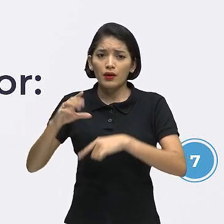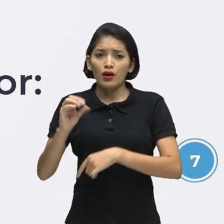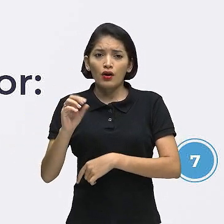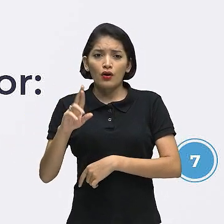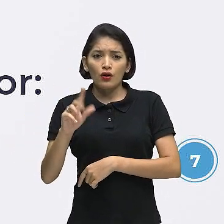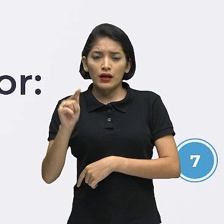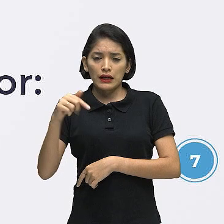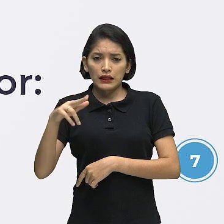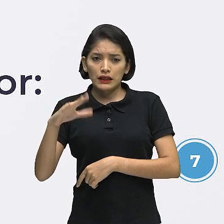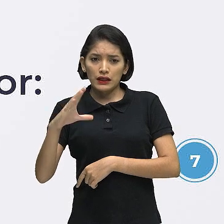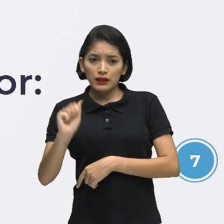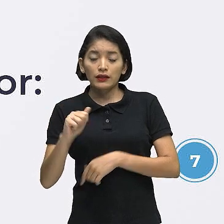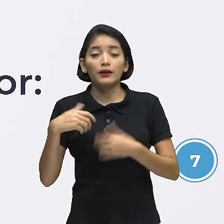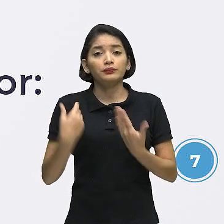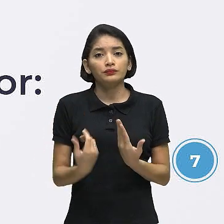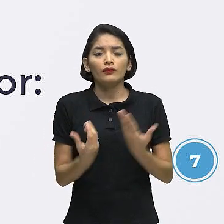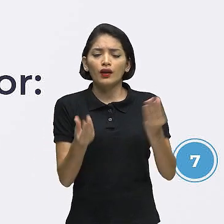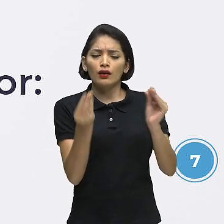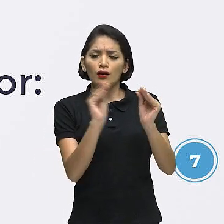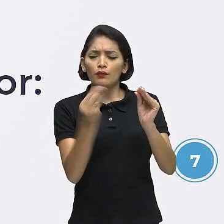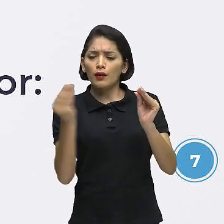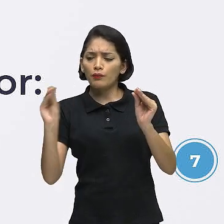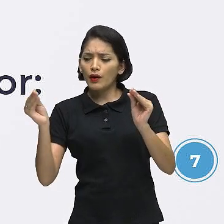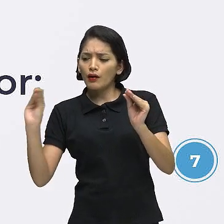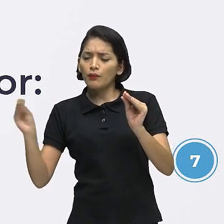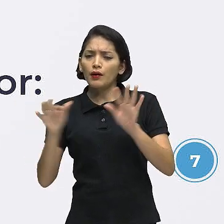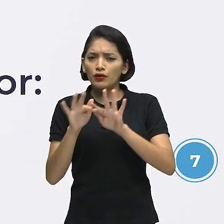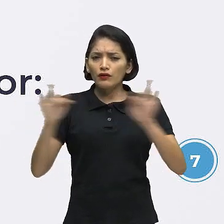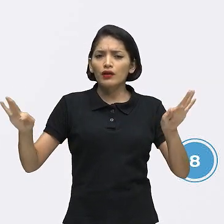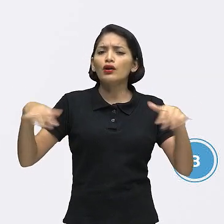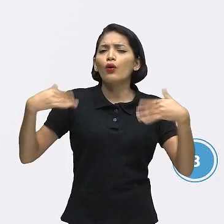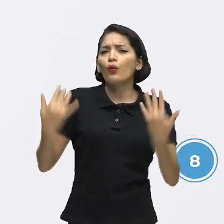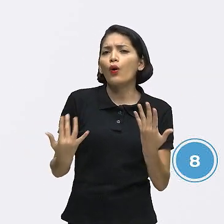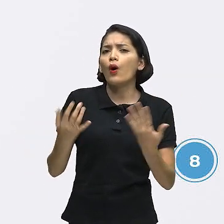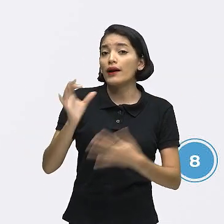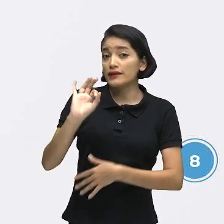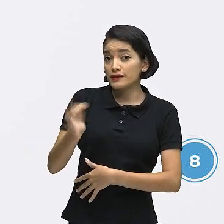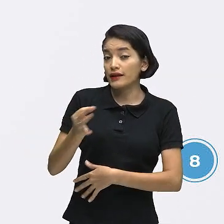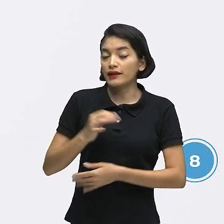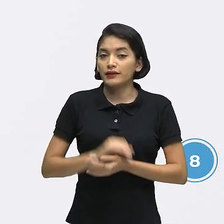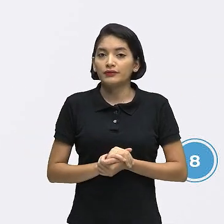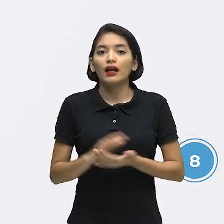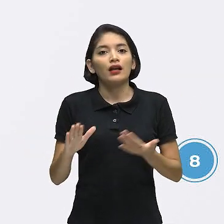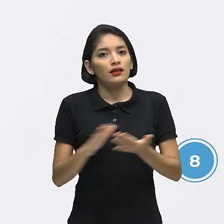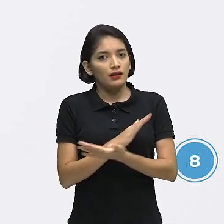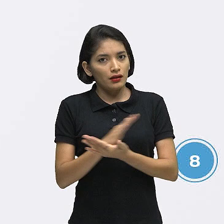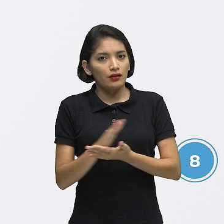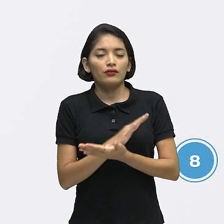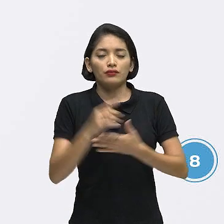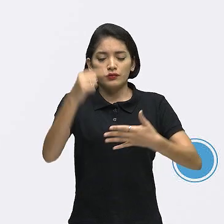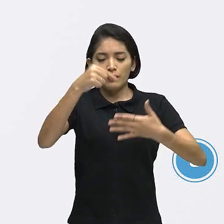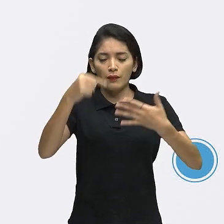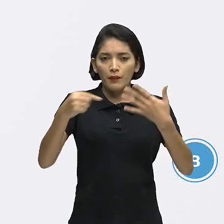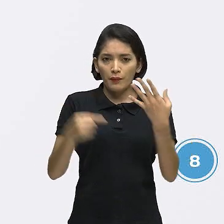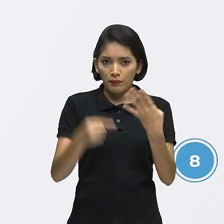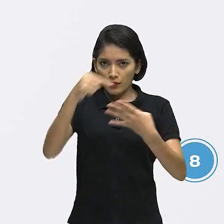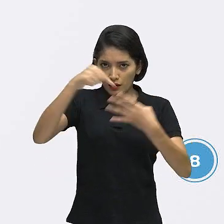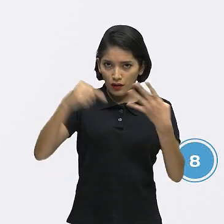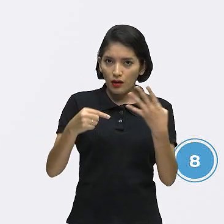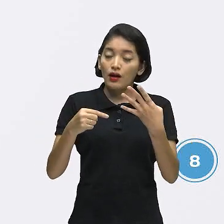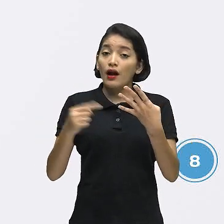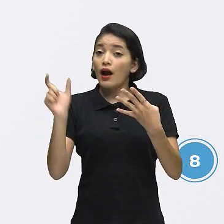são preenchidas corretamente na ordem que aparecem por, né? Então a gente tem aí algumas alternativas com as palavras que